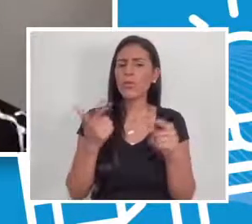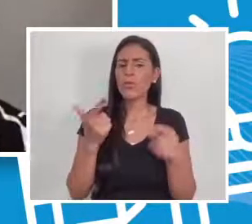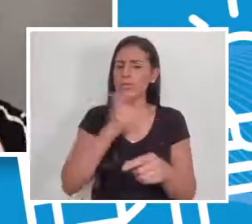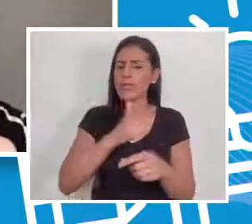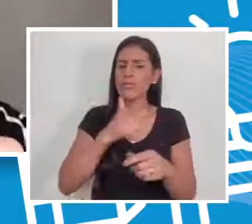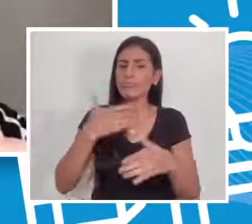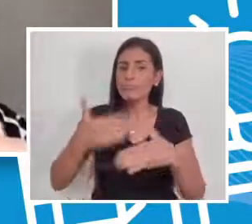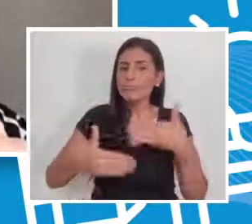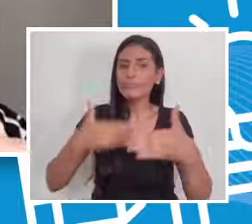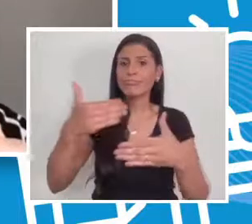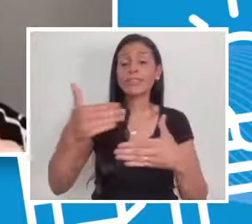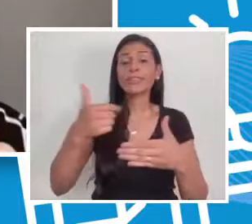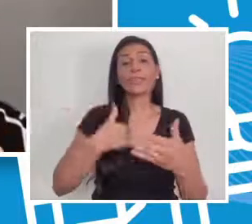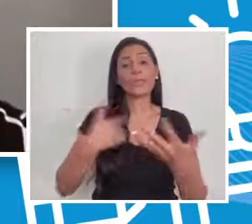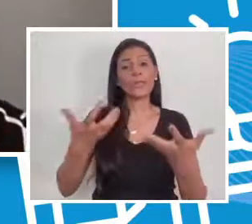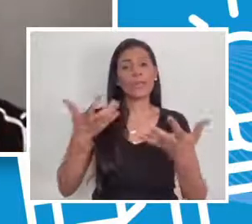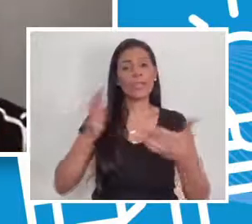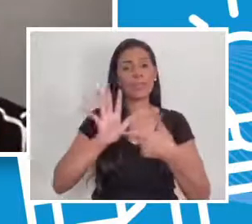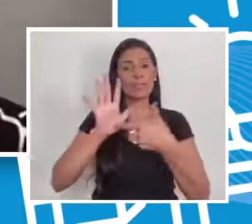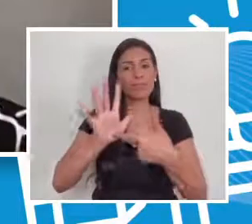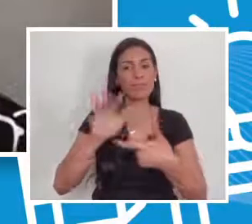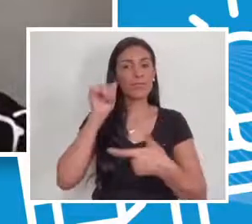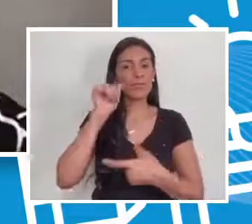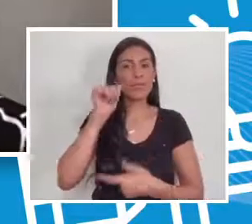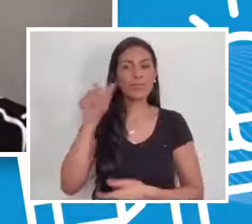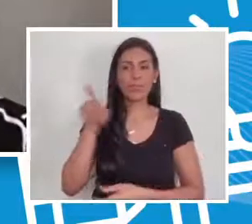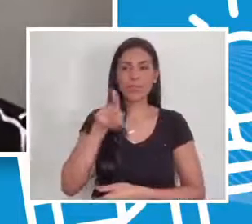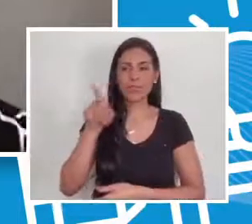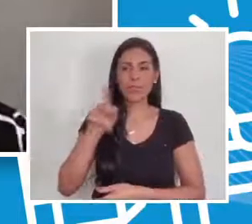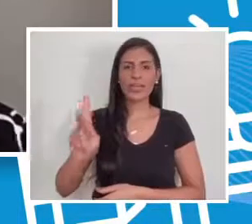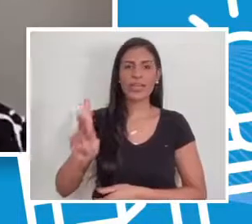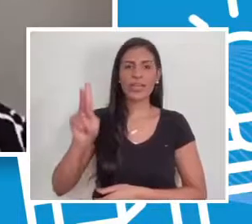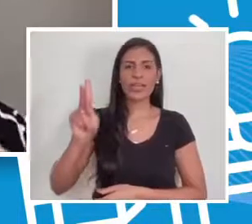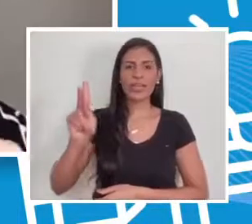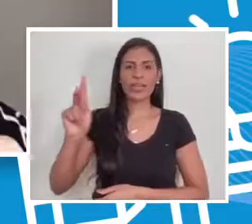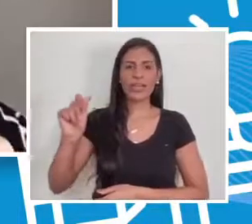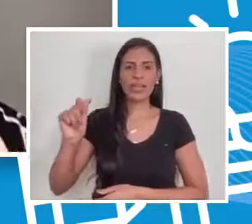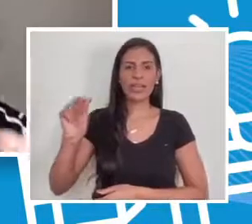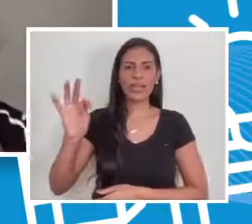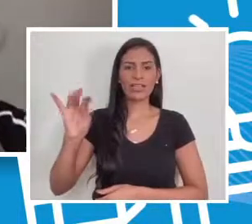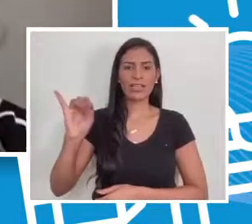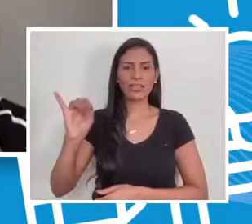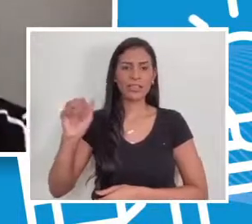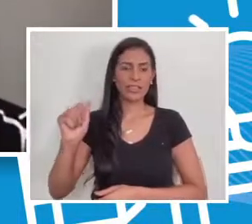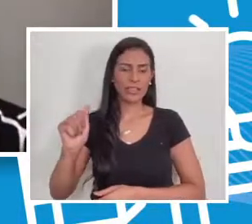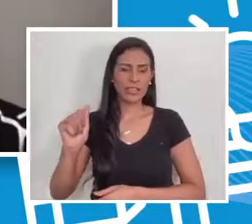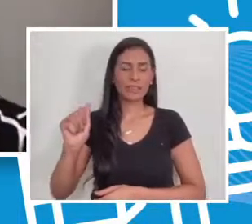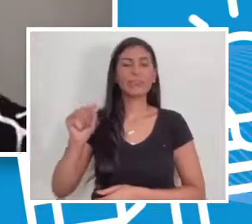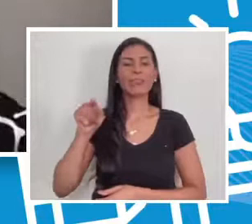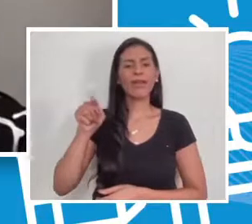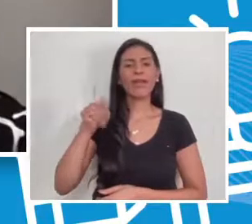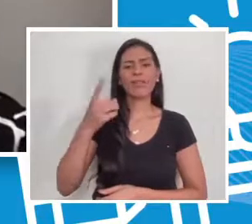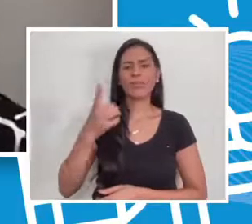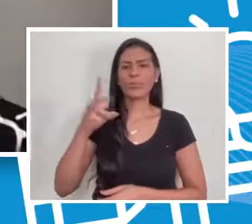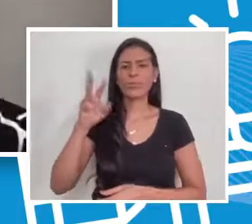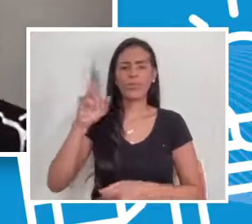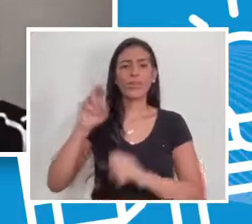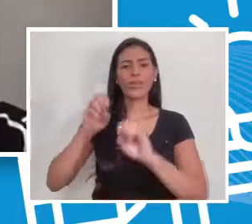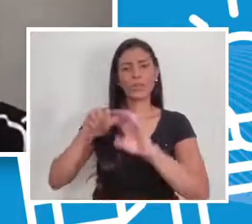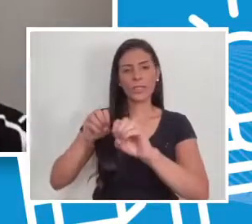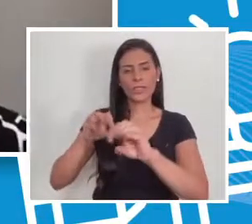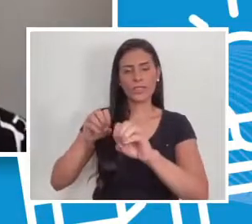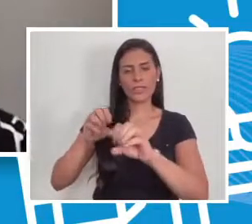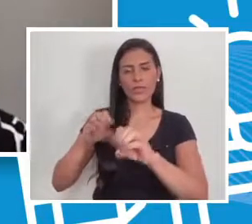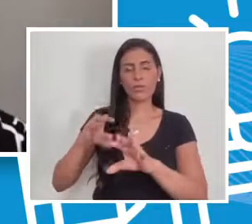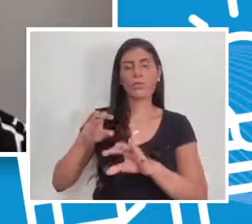apresentar a professora Kátia Stocco-Smolli. Ela é doutora em Educação pela Faculdade de Educação